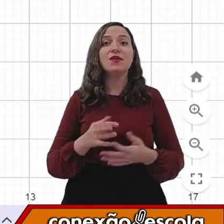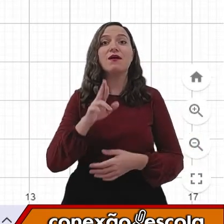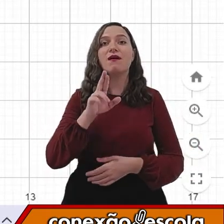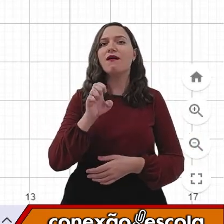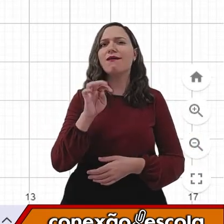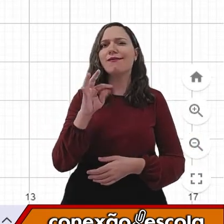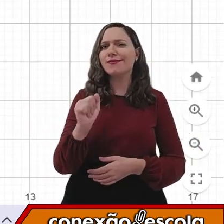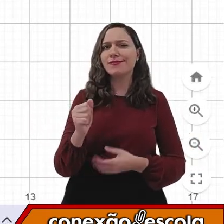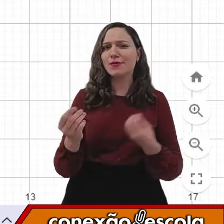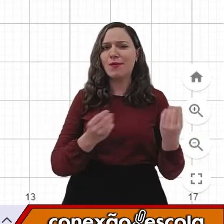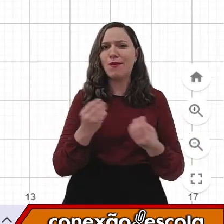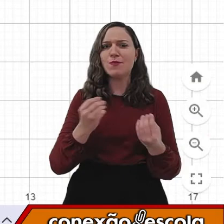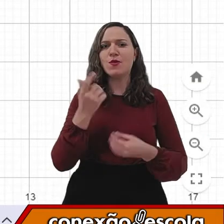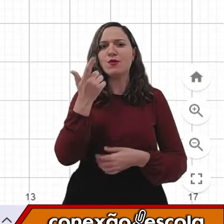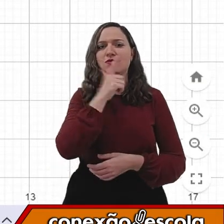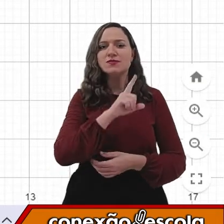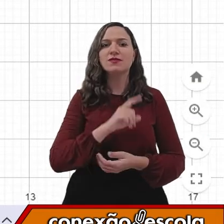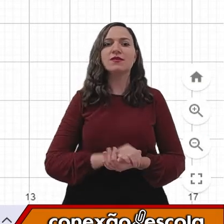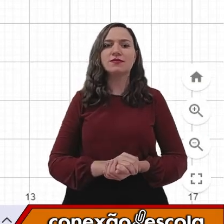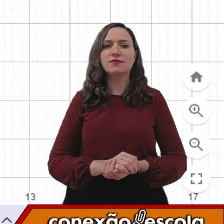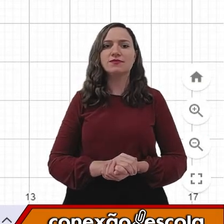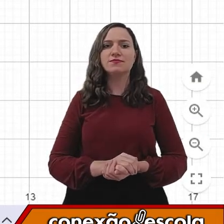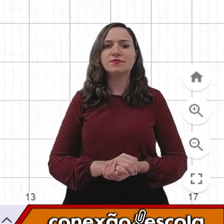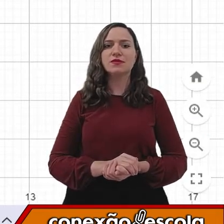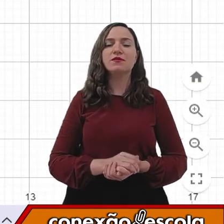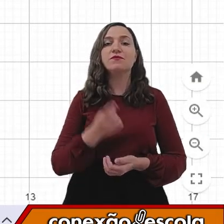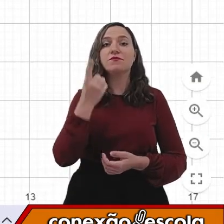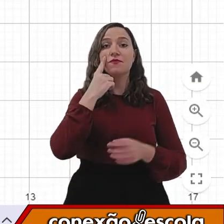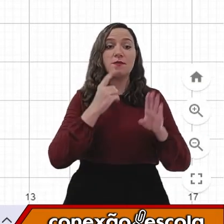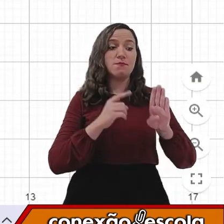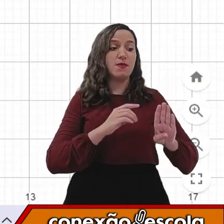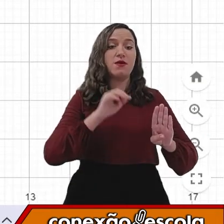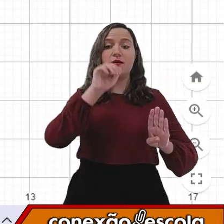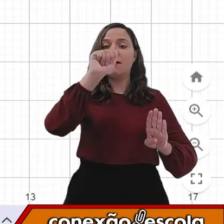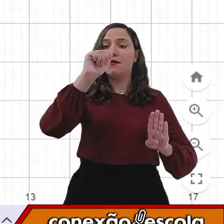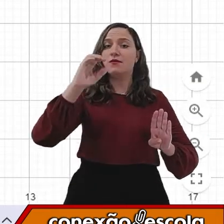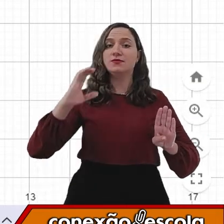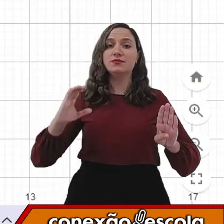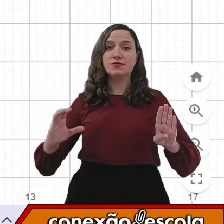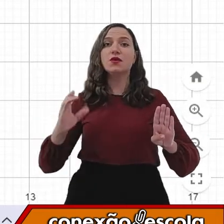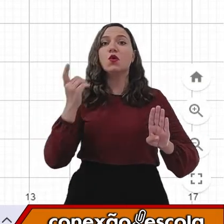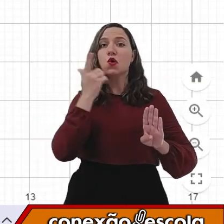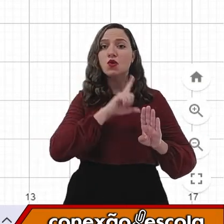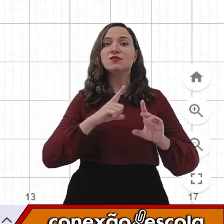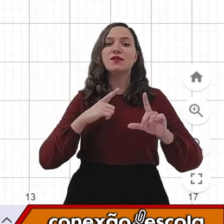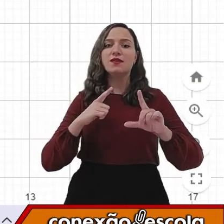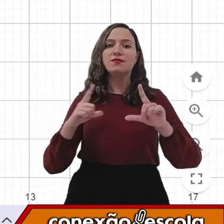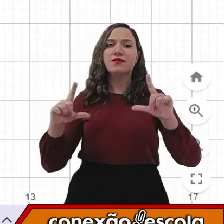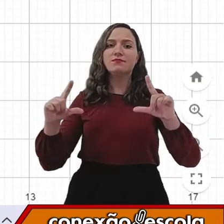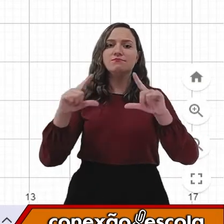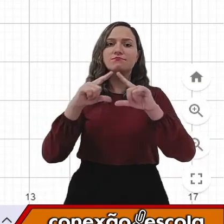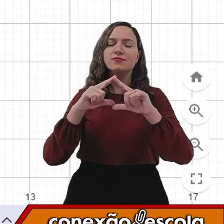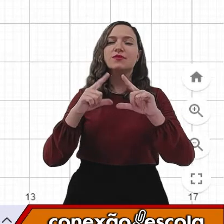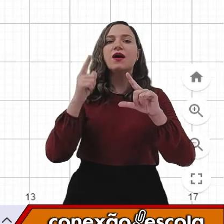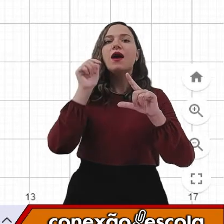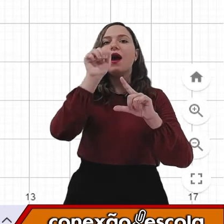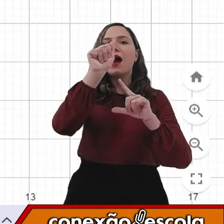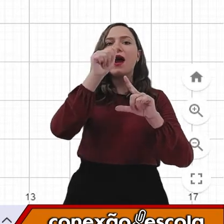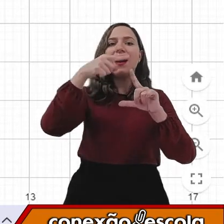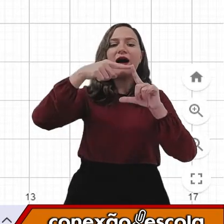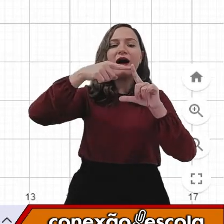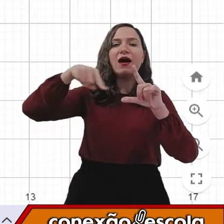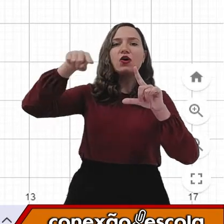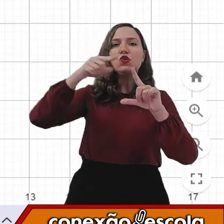em bissetriz, marco B, A, C. Pronto! Aqui eu tenho a reta bissetriz. O que a reta bissetriz fez